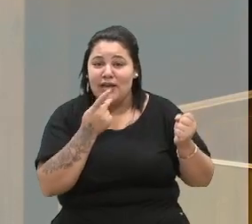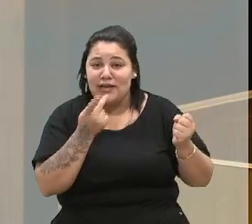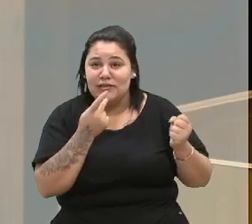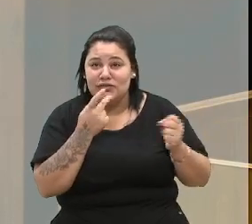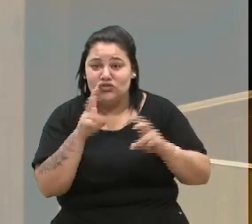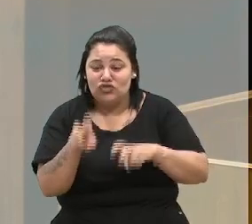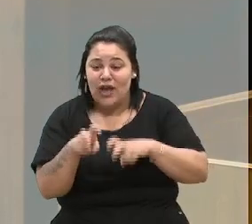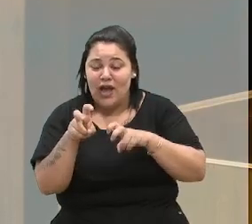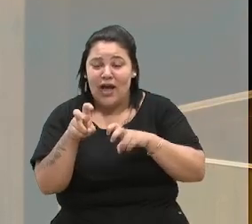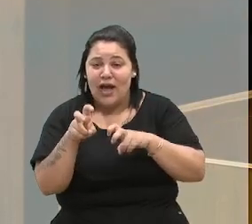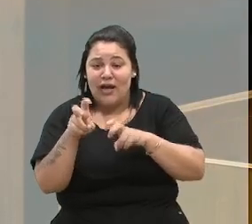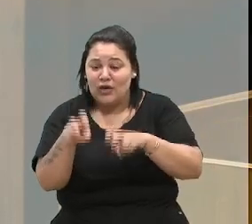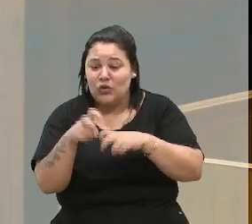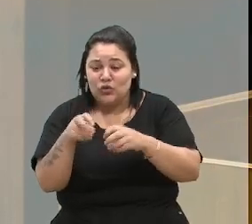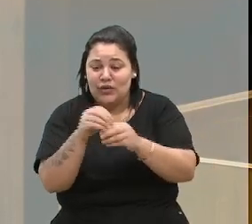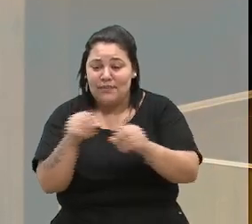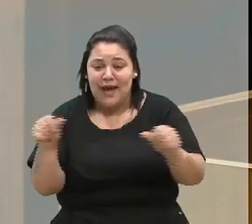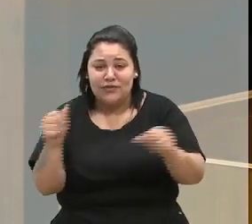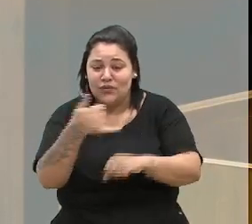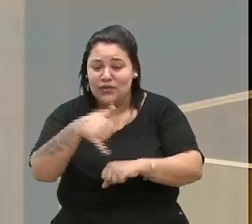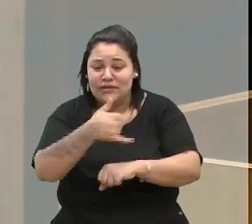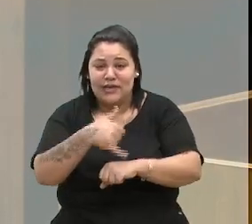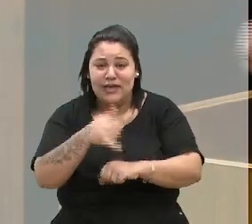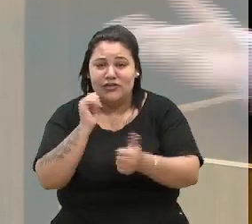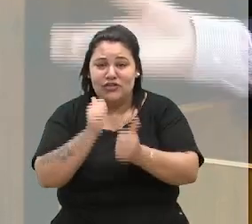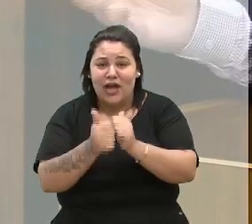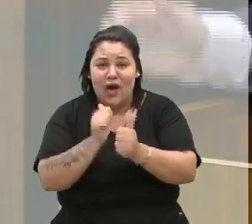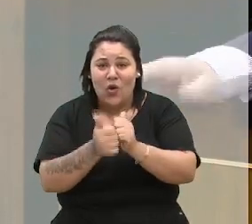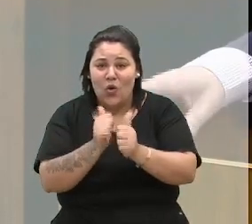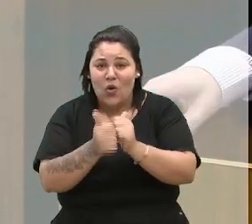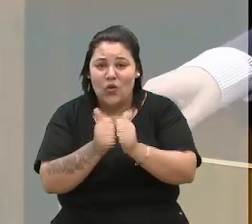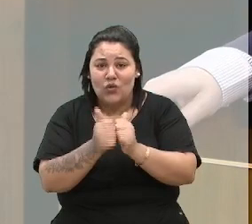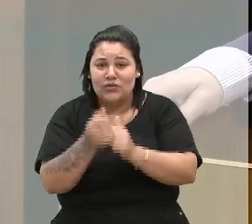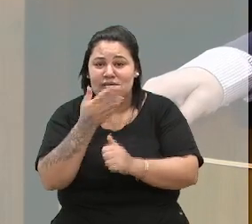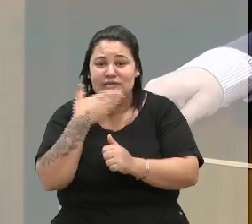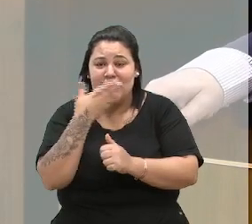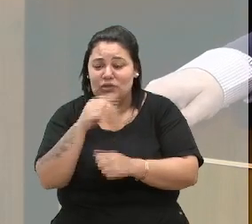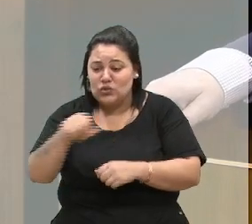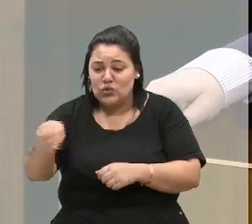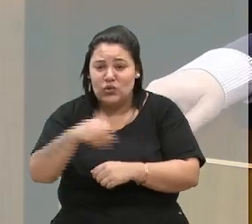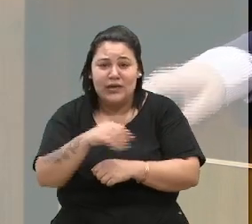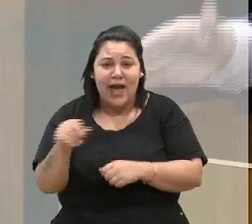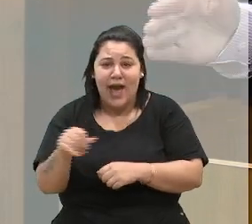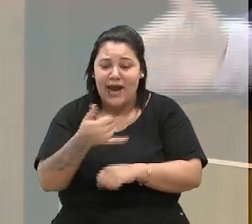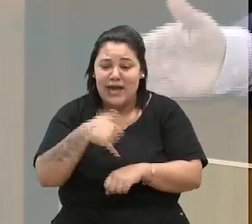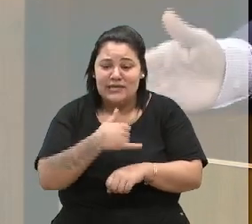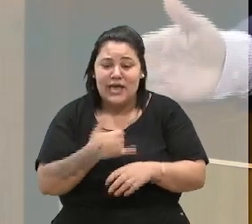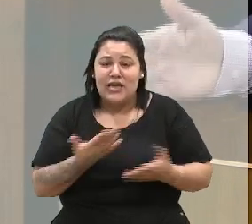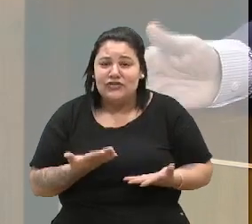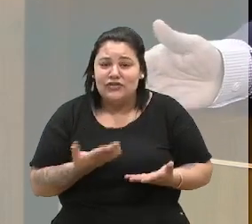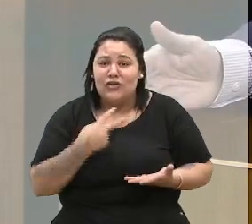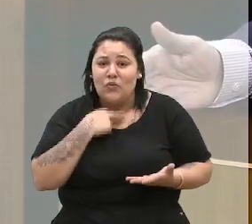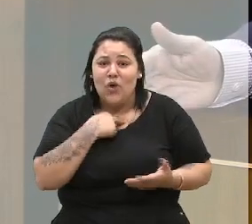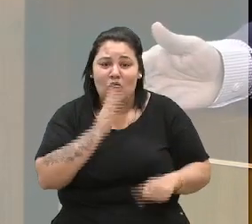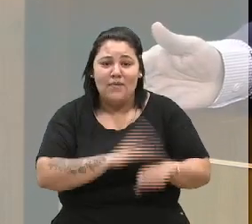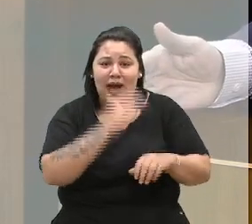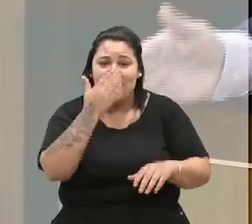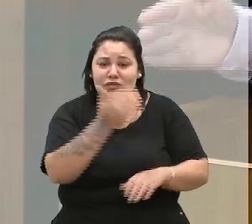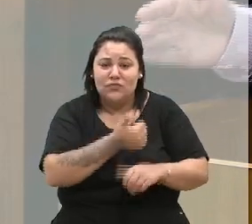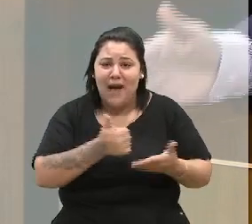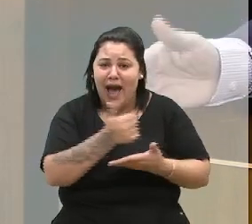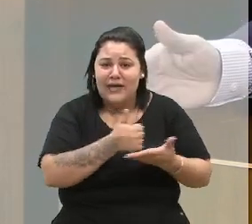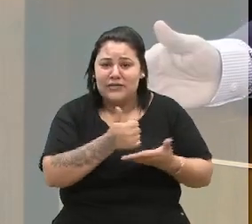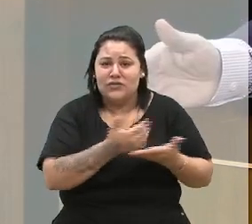de açúcar, banha. Não pode mais. Então, a classe média,